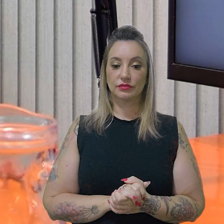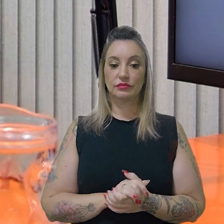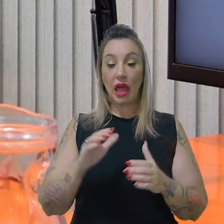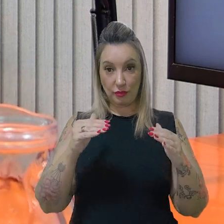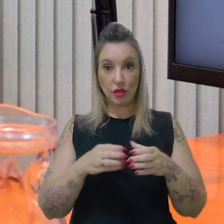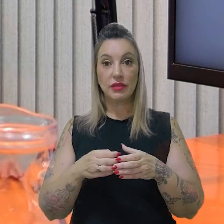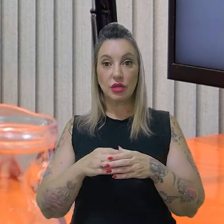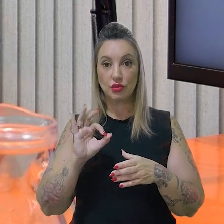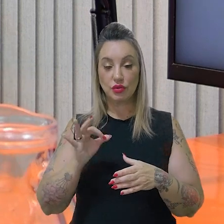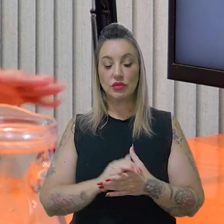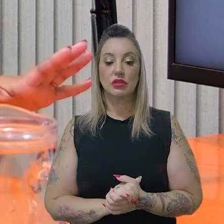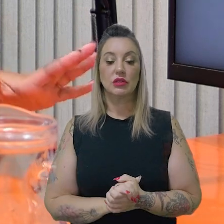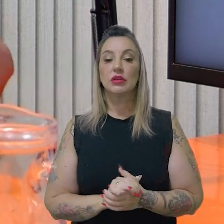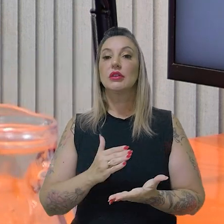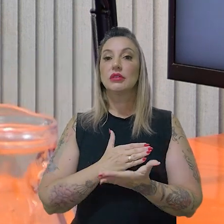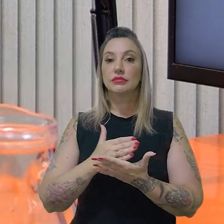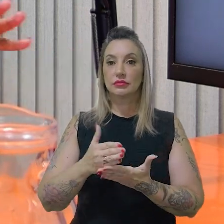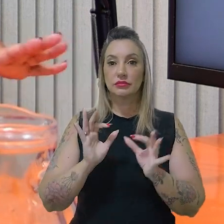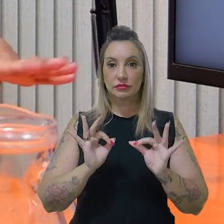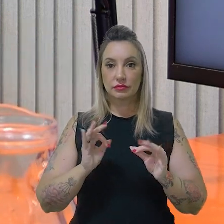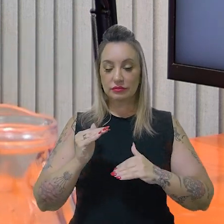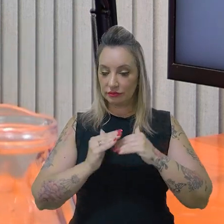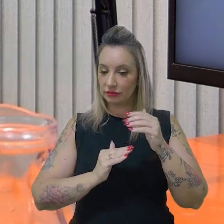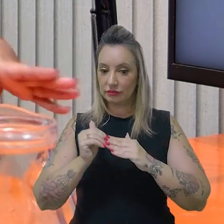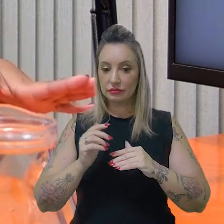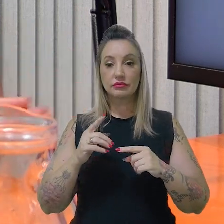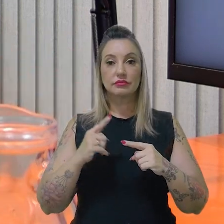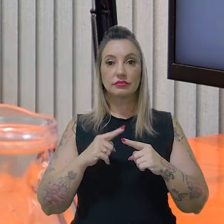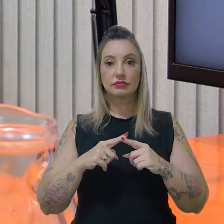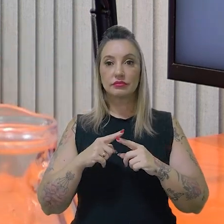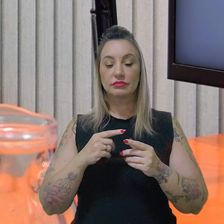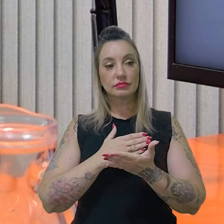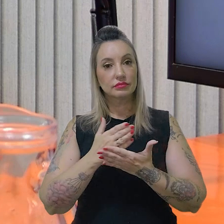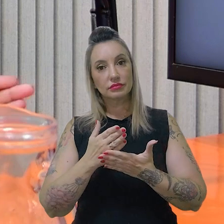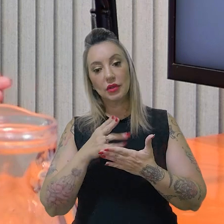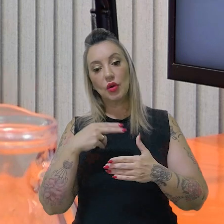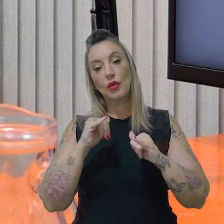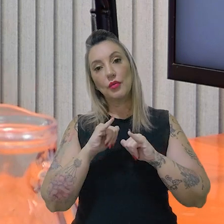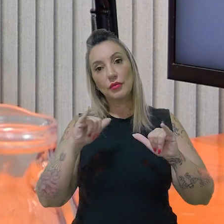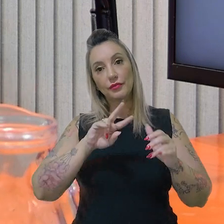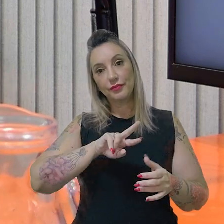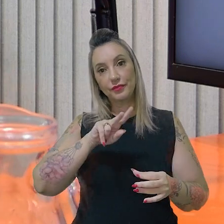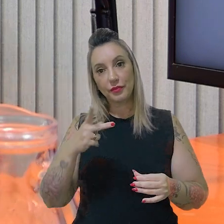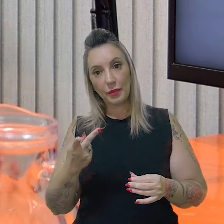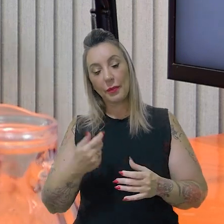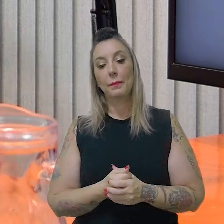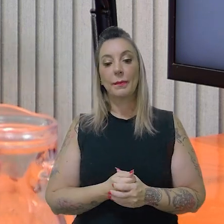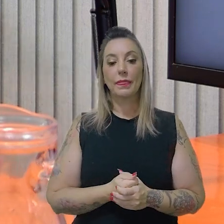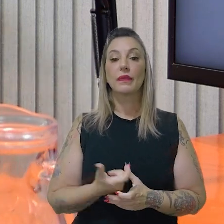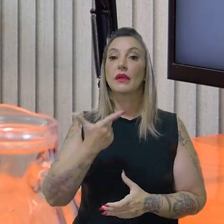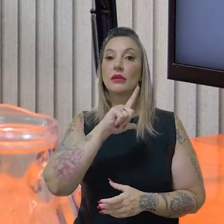assim isso que tá ingressando mesmo na carreira que seja começando ou que esteja no processo de transição agora eu quero falar para um